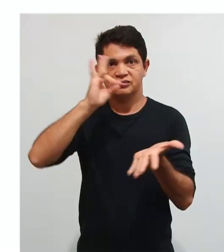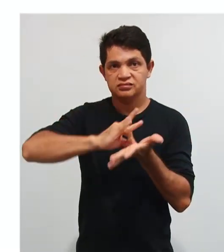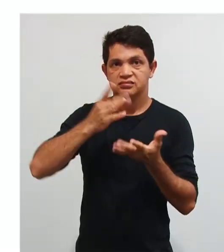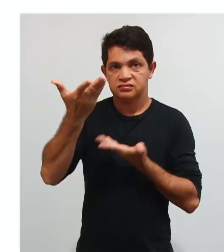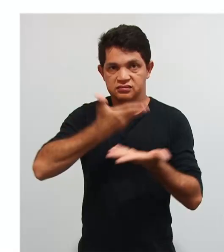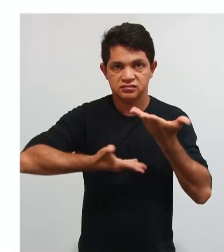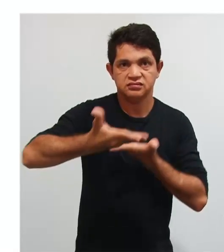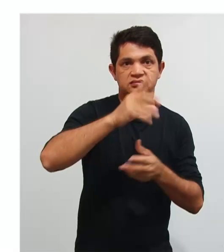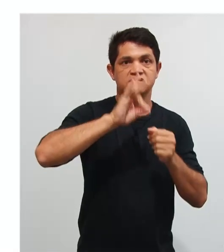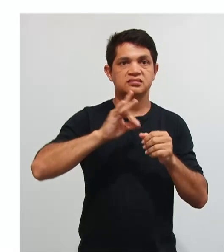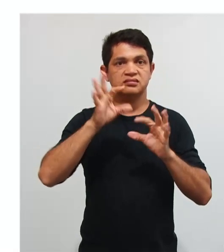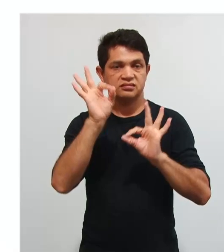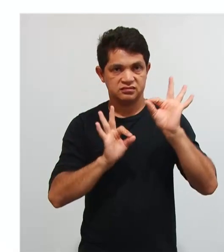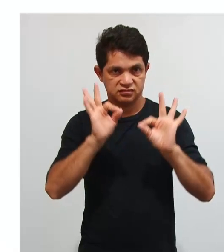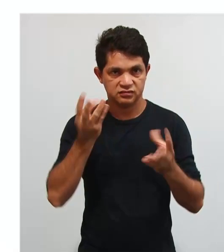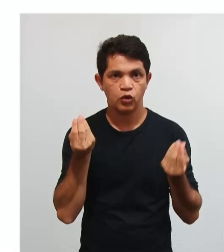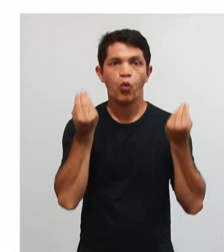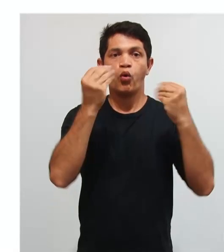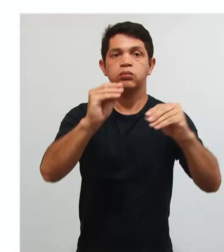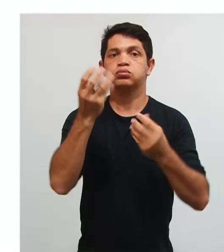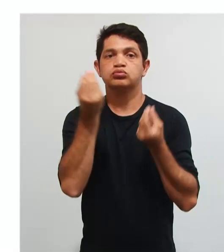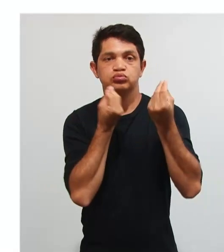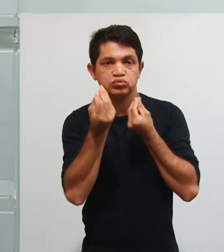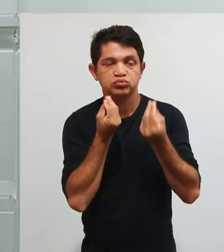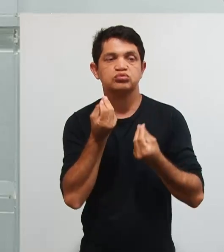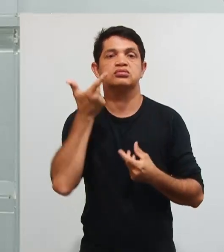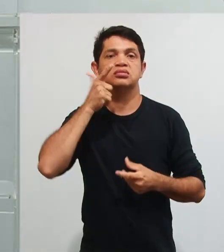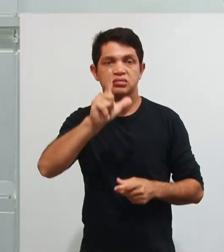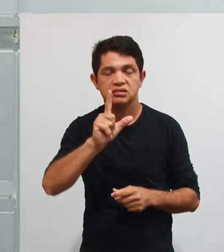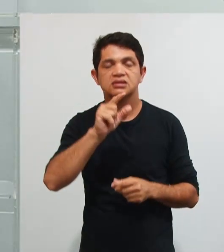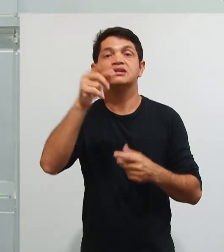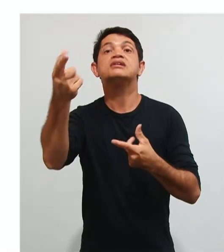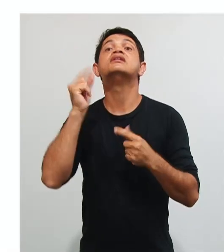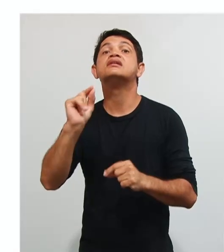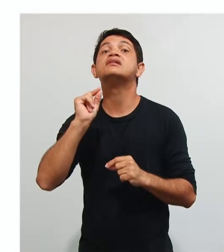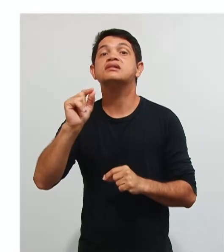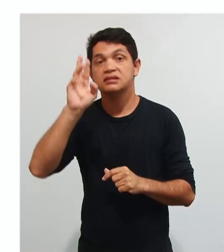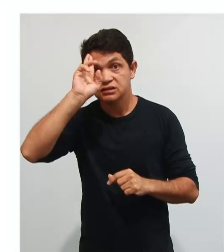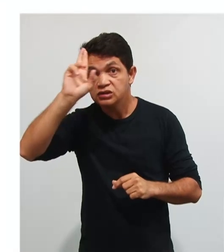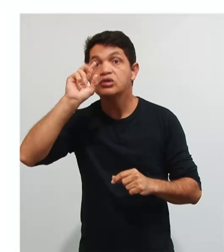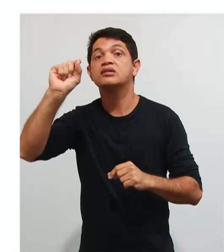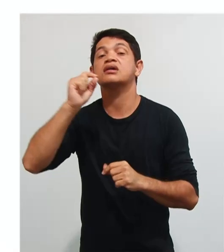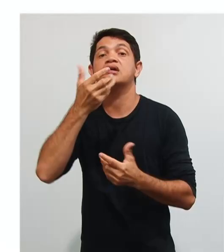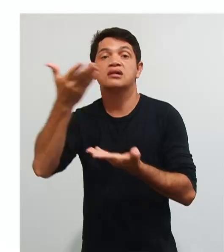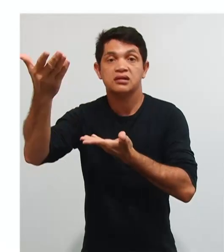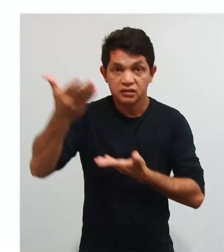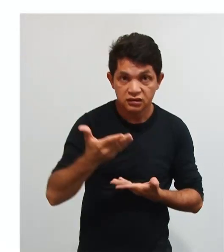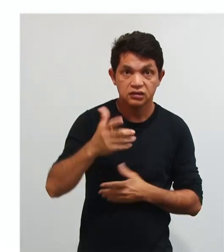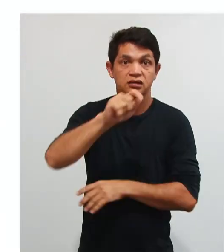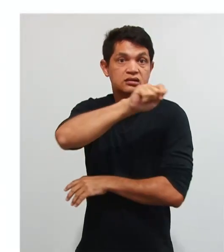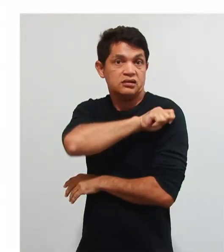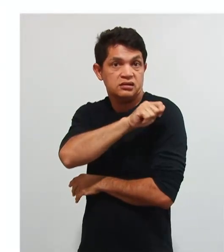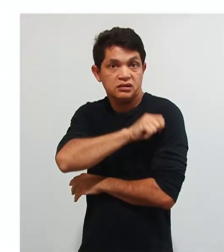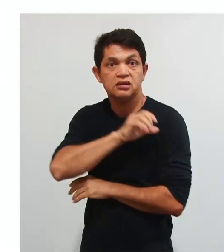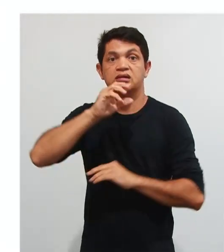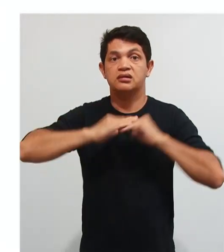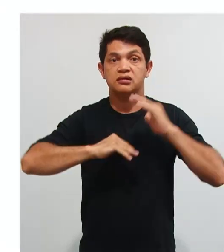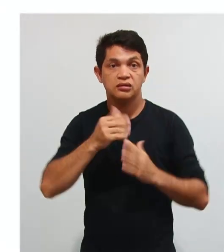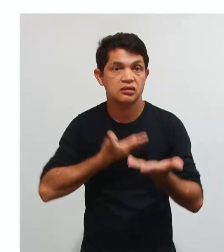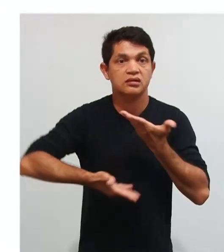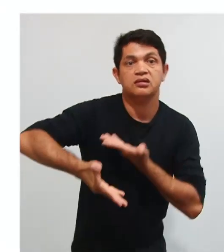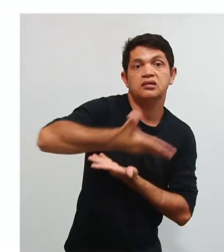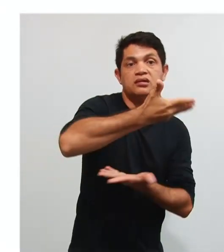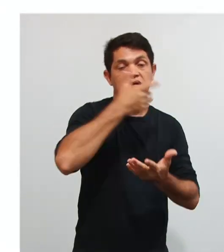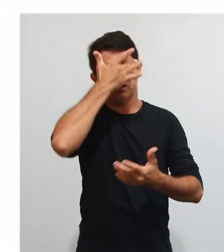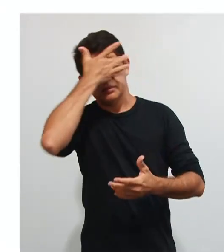realidade imaginada. Ou seja, senhores, não são definidas apenas pelas